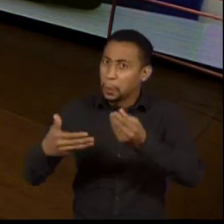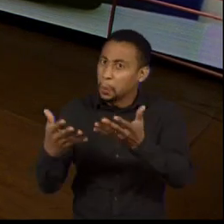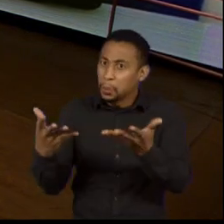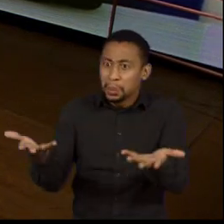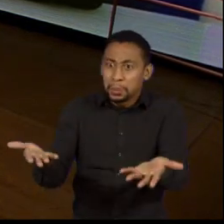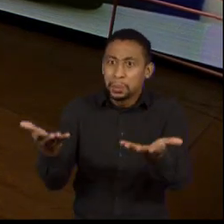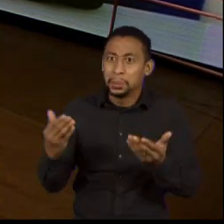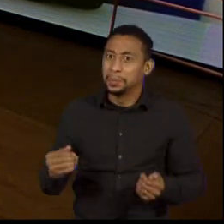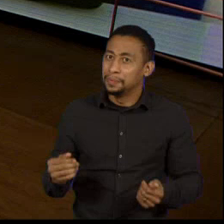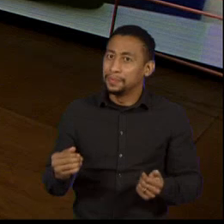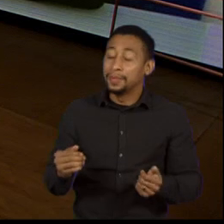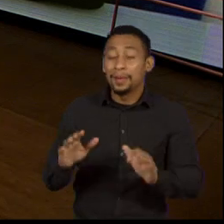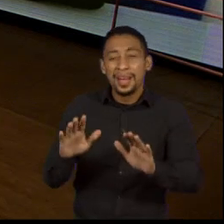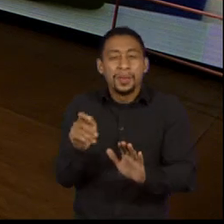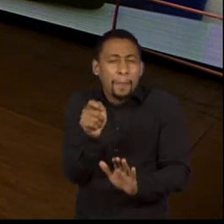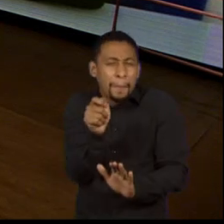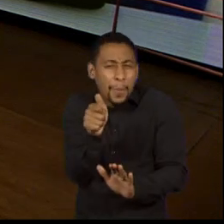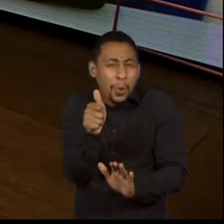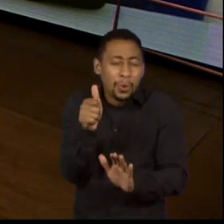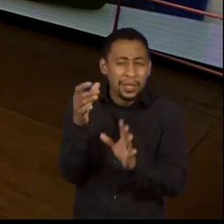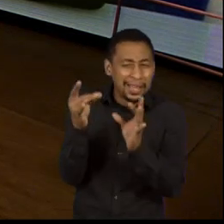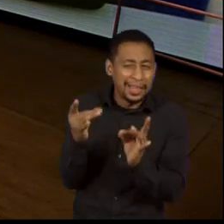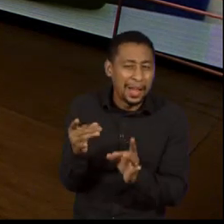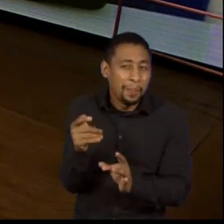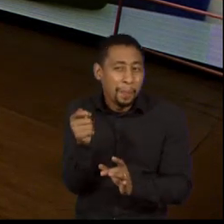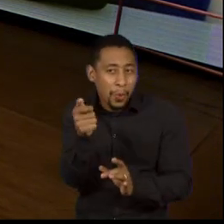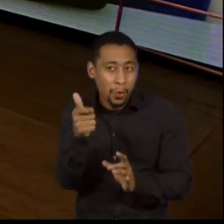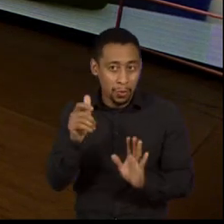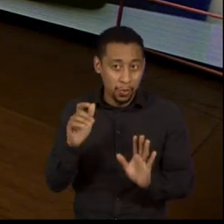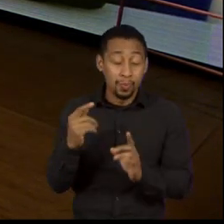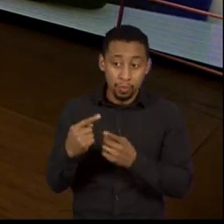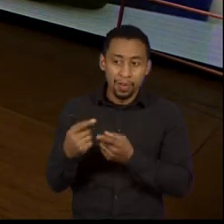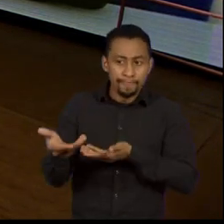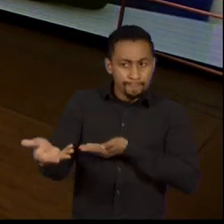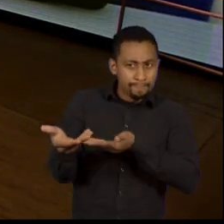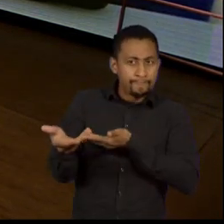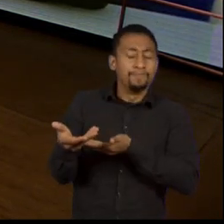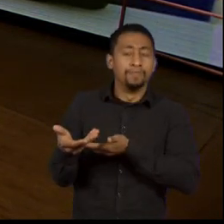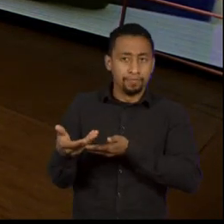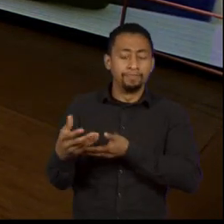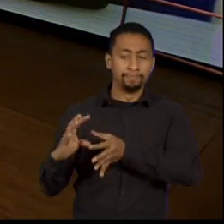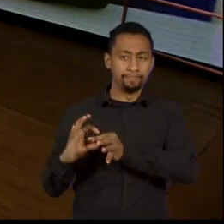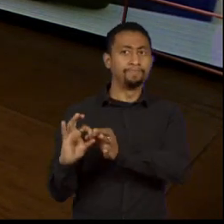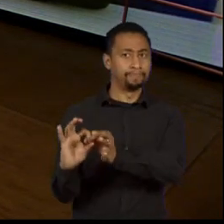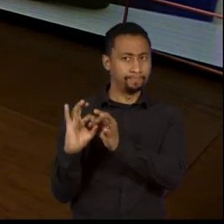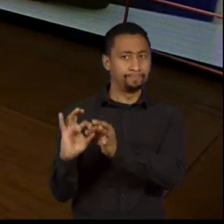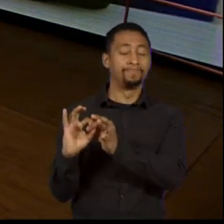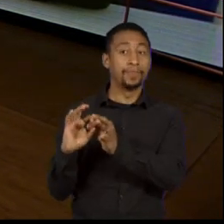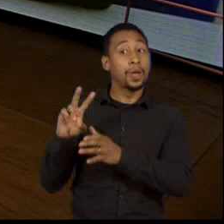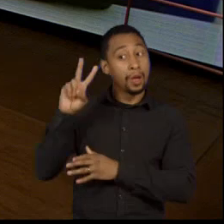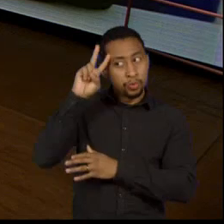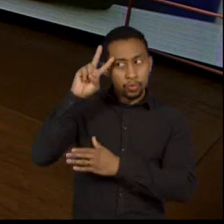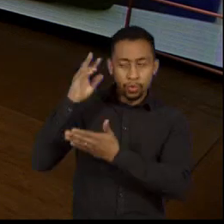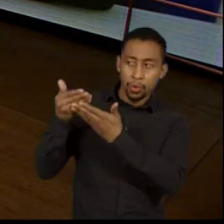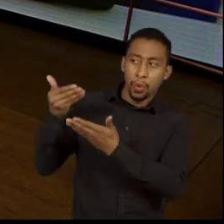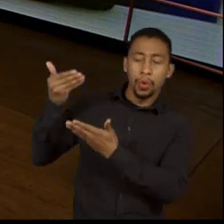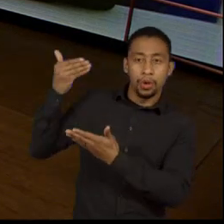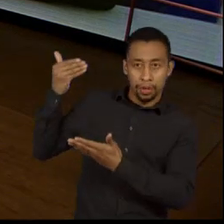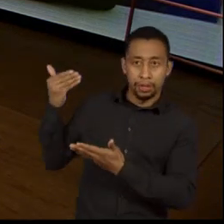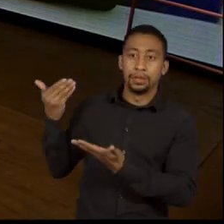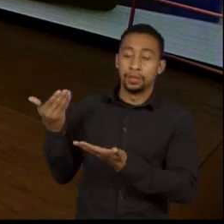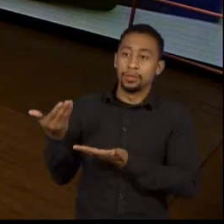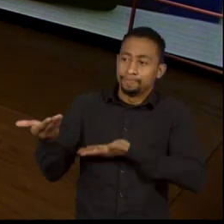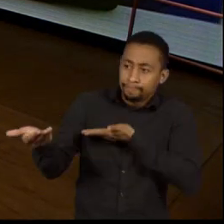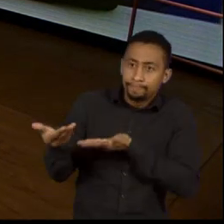contou pouco ainda, perto do que foi a intensidade, né, da nossa história, da história do que